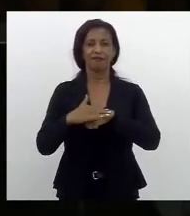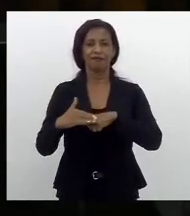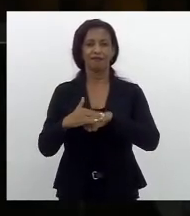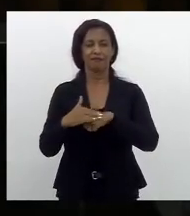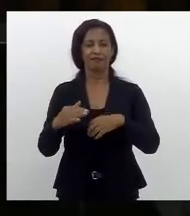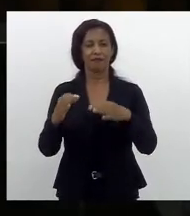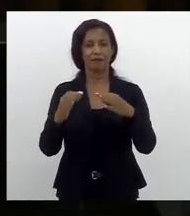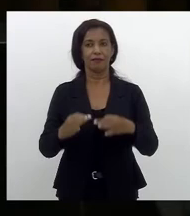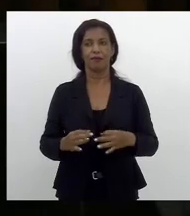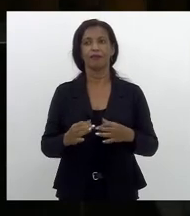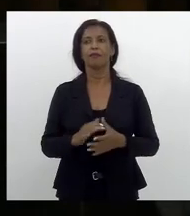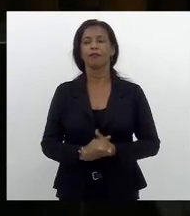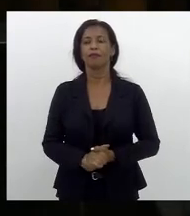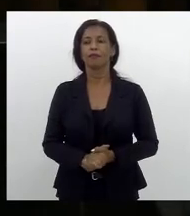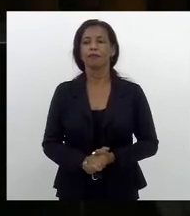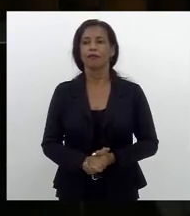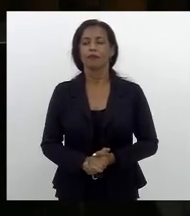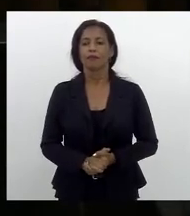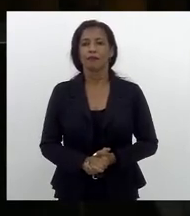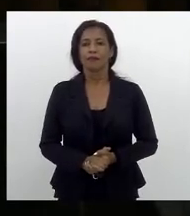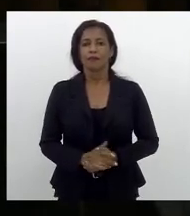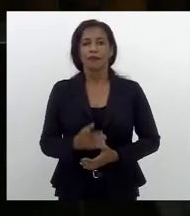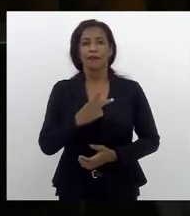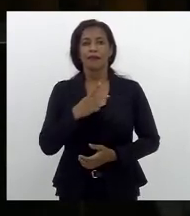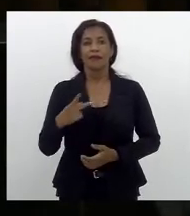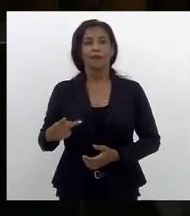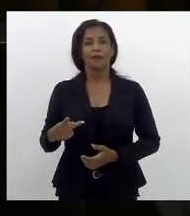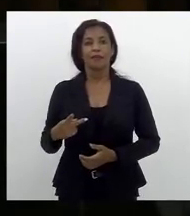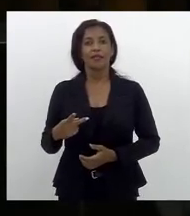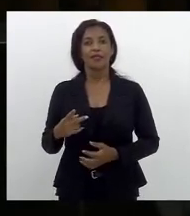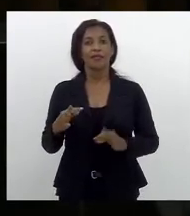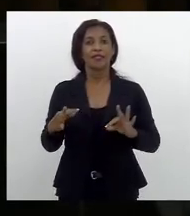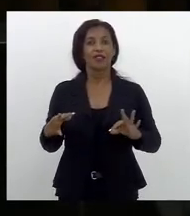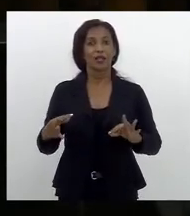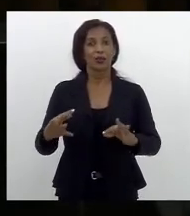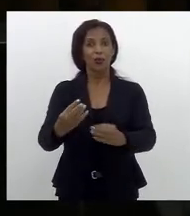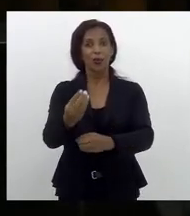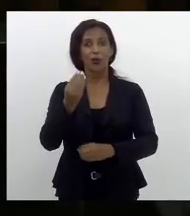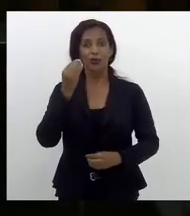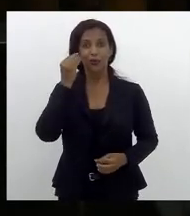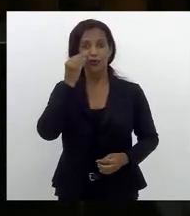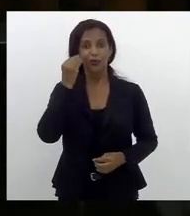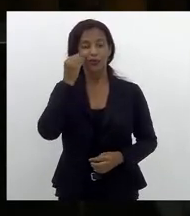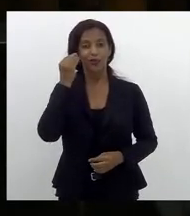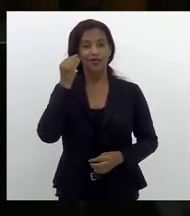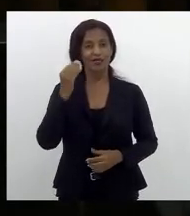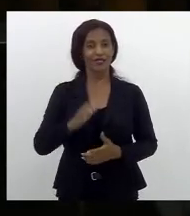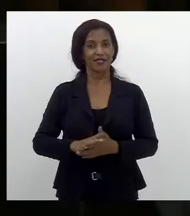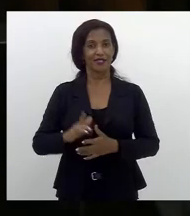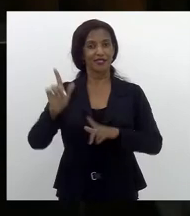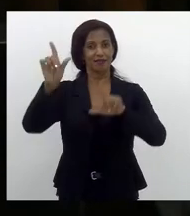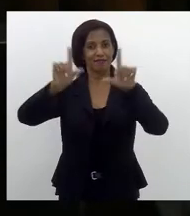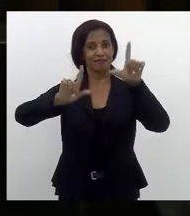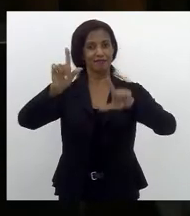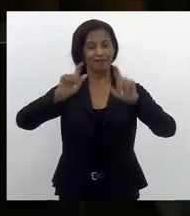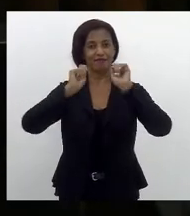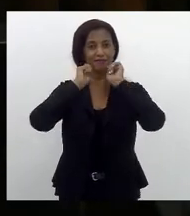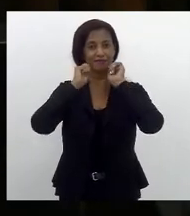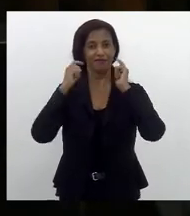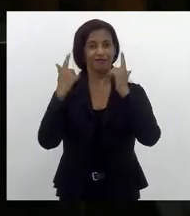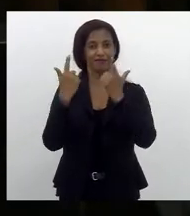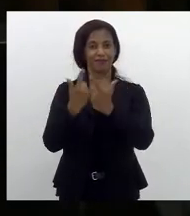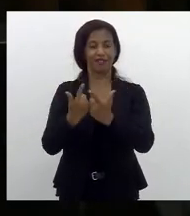com certeza. Mas, presidente, boa tarde aqui, boa tarde a todos que nos assistem através da TV Alerj, boa tarde